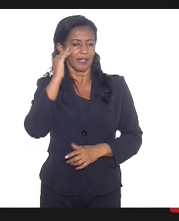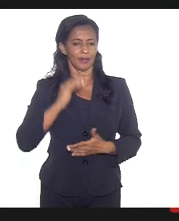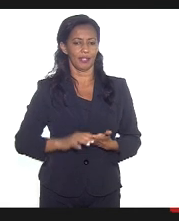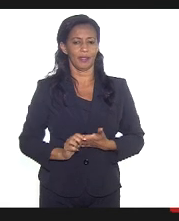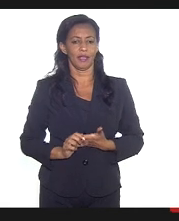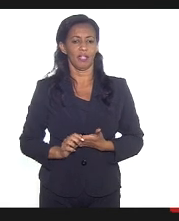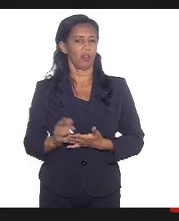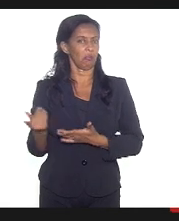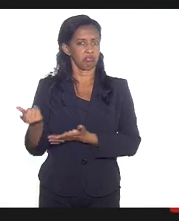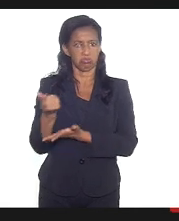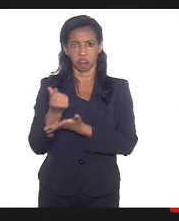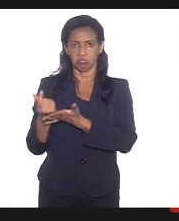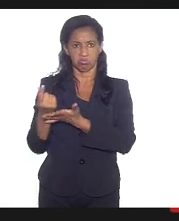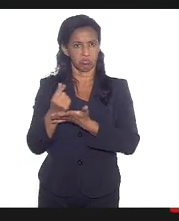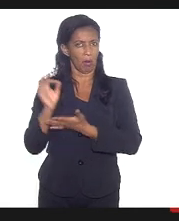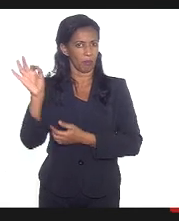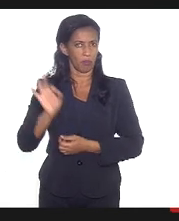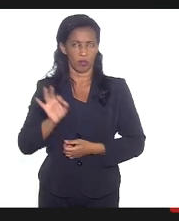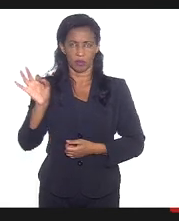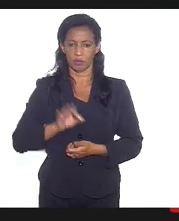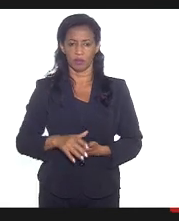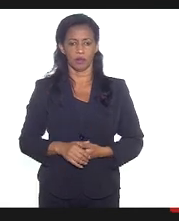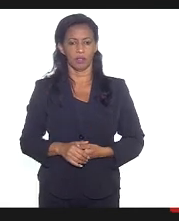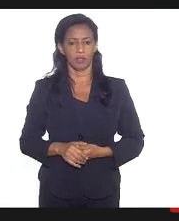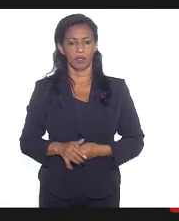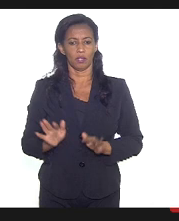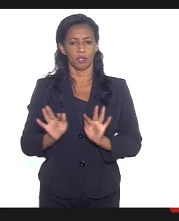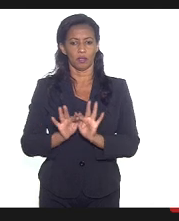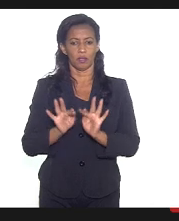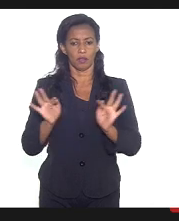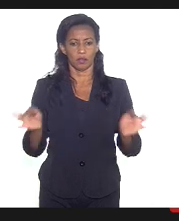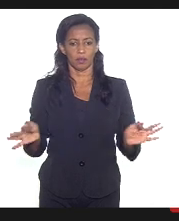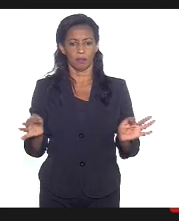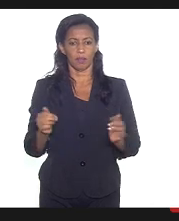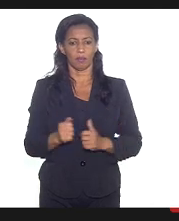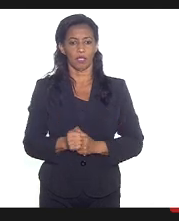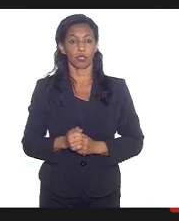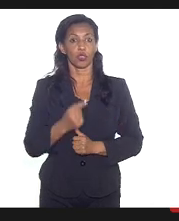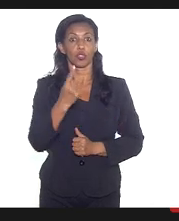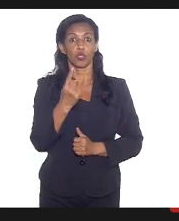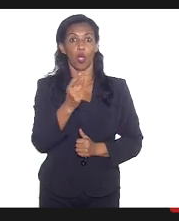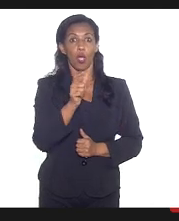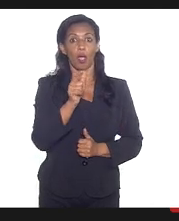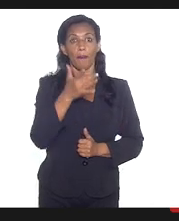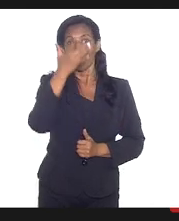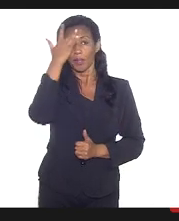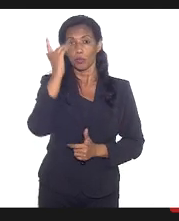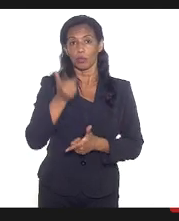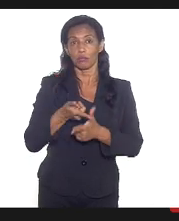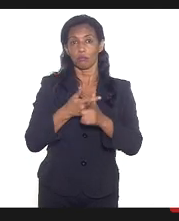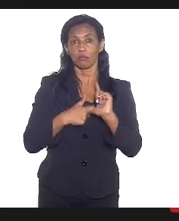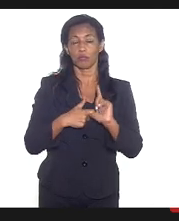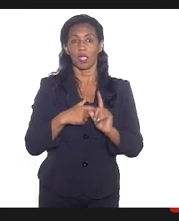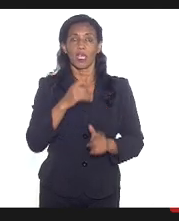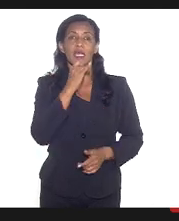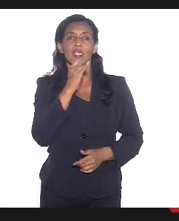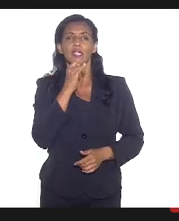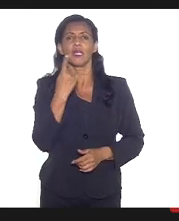atualização monetária, é claro, mas simplesmente envolve apenas um dos devedores. Por exemplo, um devedor que